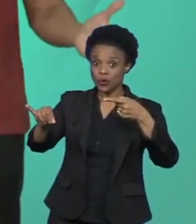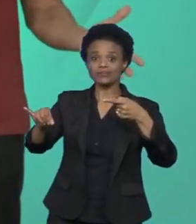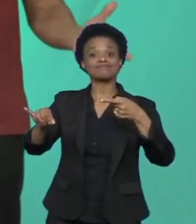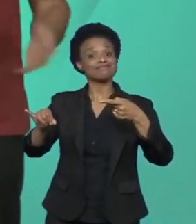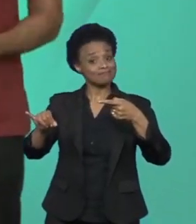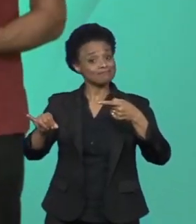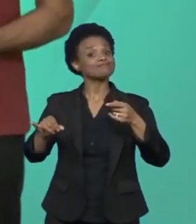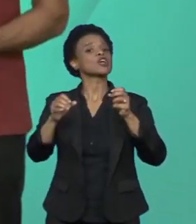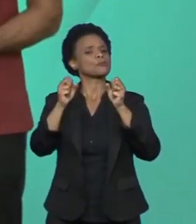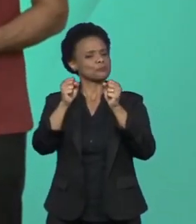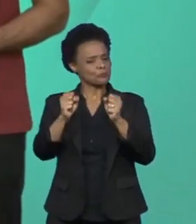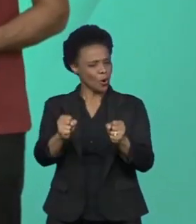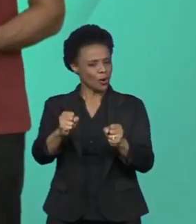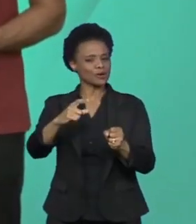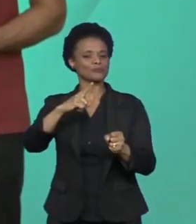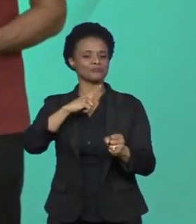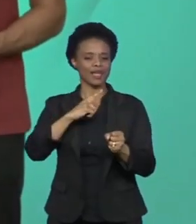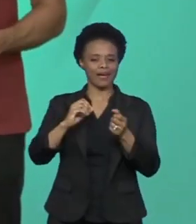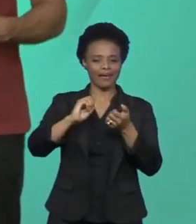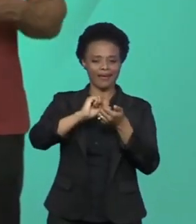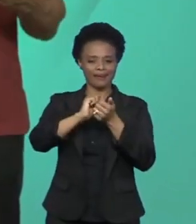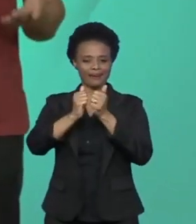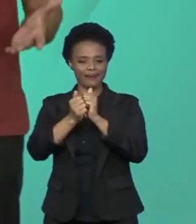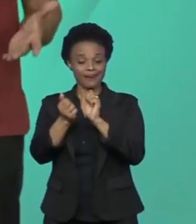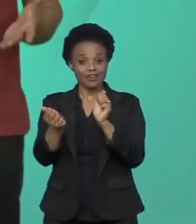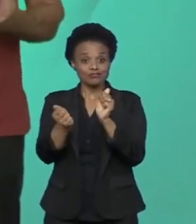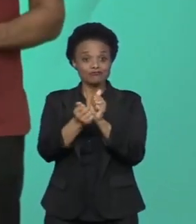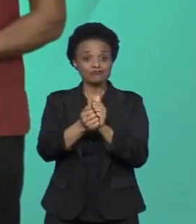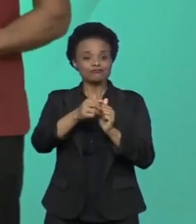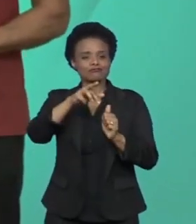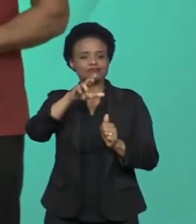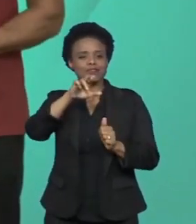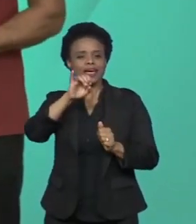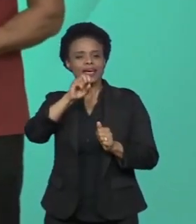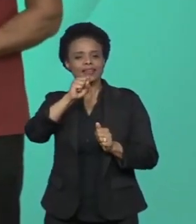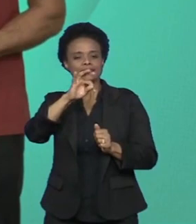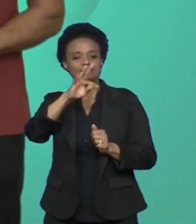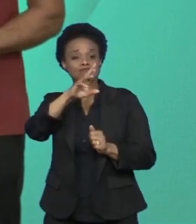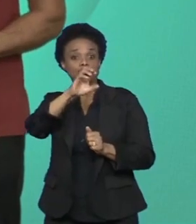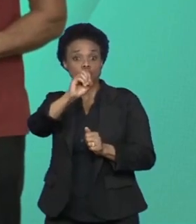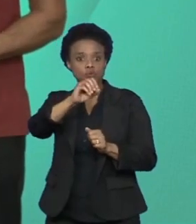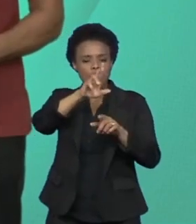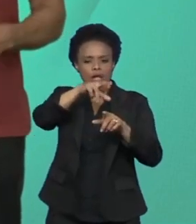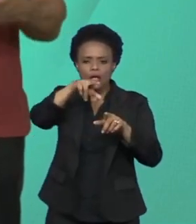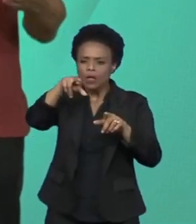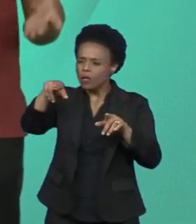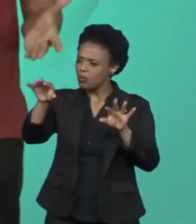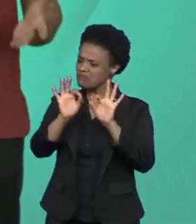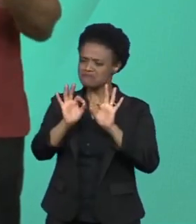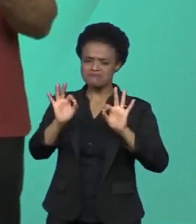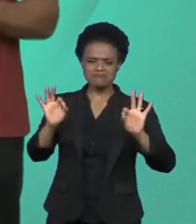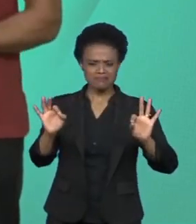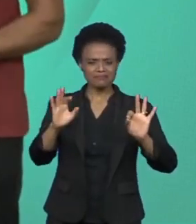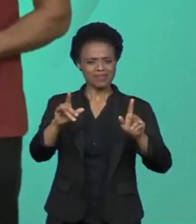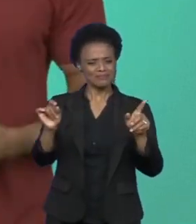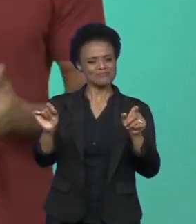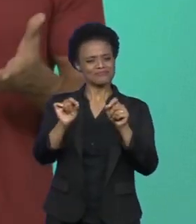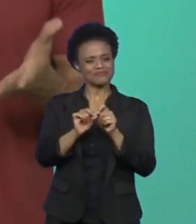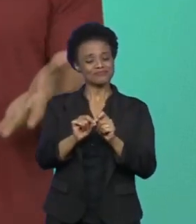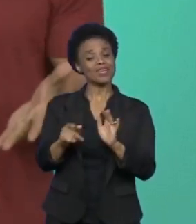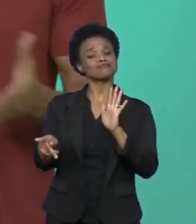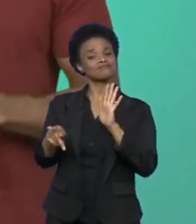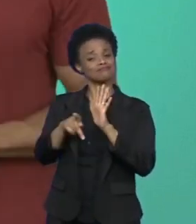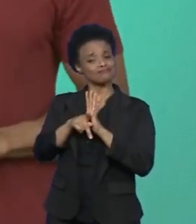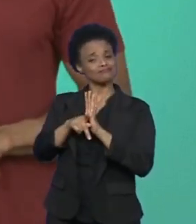É possível criar associações de resistores com o objetivo de encontrar um circuito elétrico simples que seja equivalente ao original.